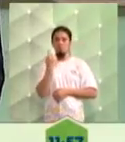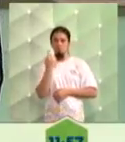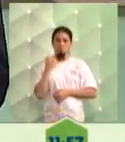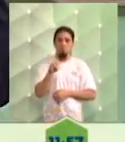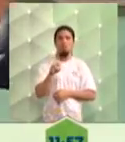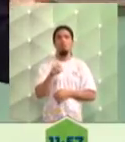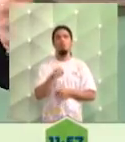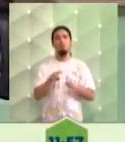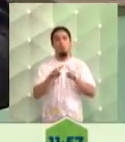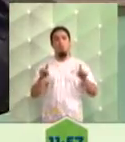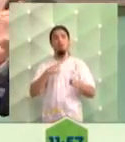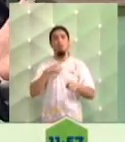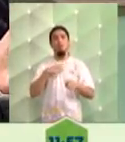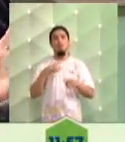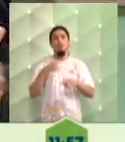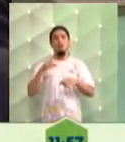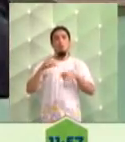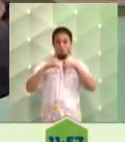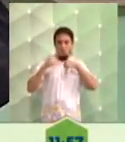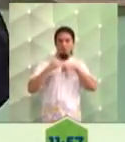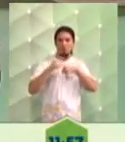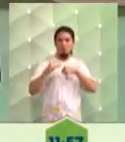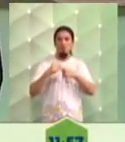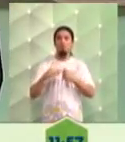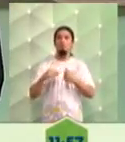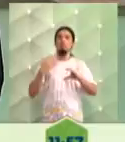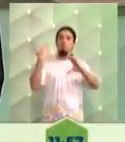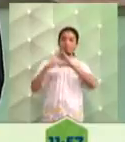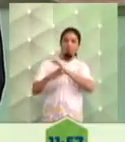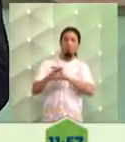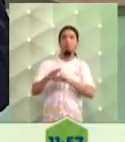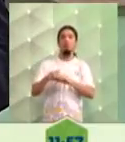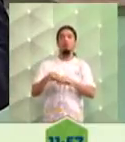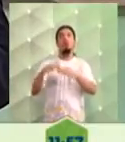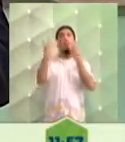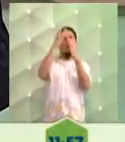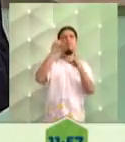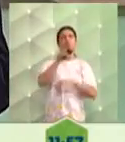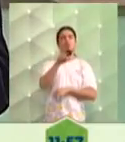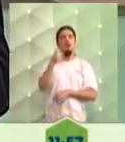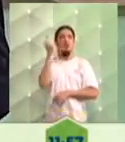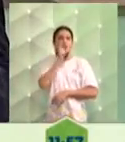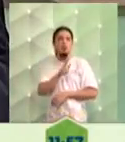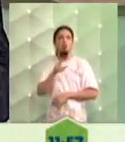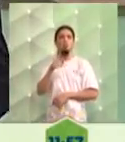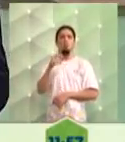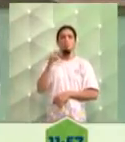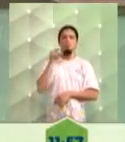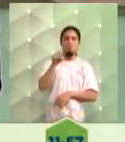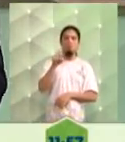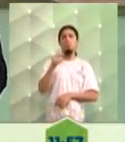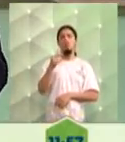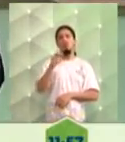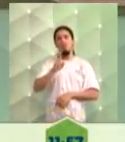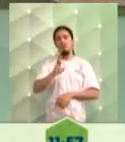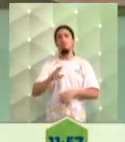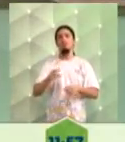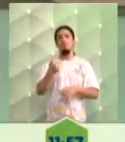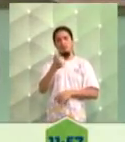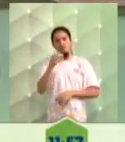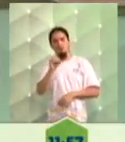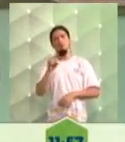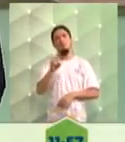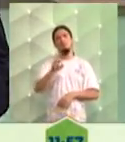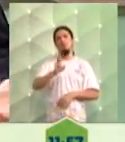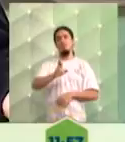o aviso. Parabéns, você ganhou 200 reais. Parabéns, você ganhou 1.000 reais. E num sorteio especial como esse, nós ligamos